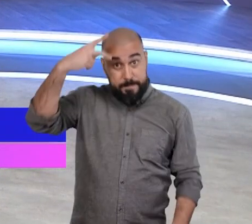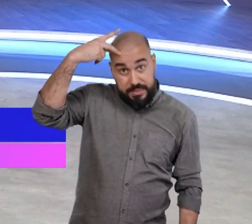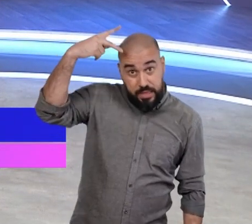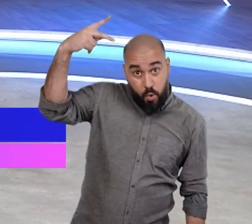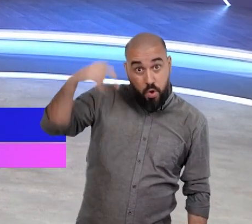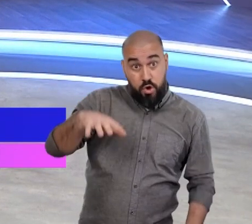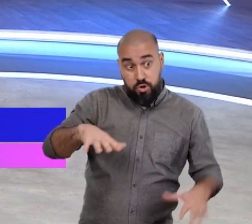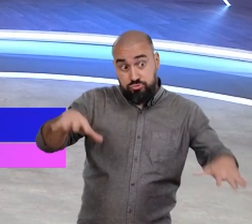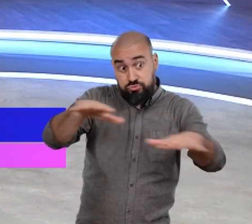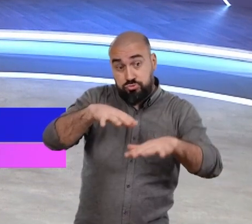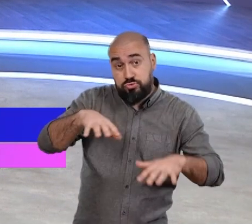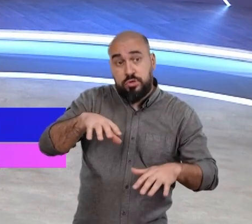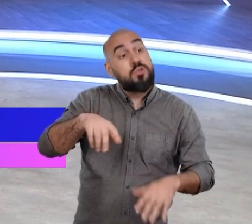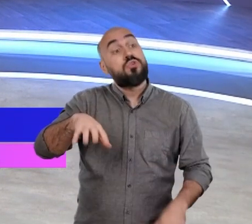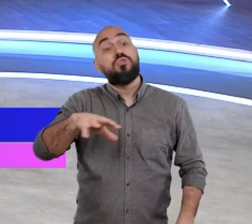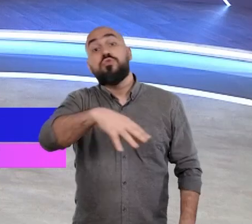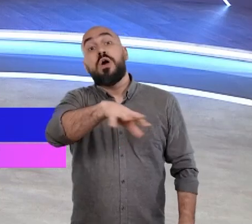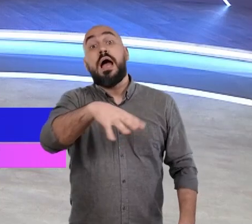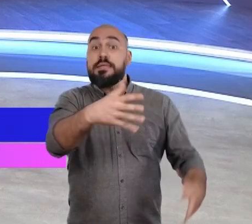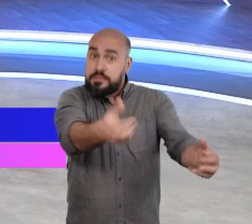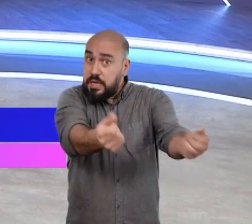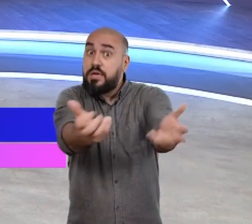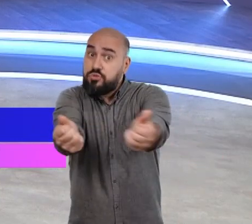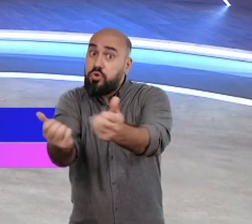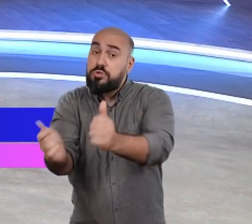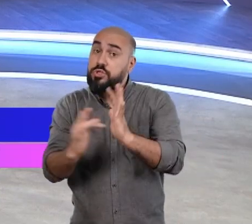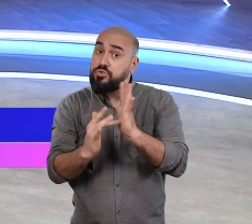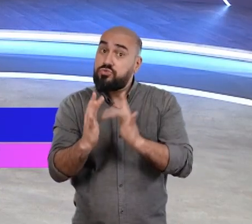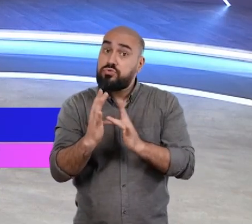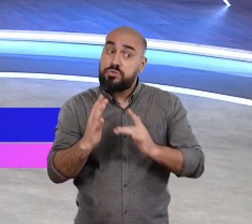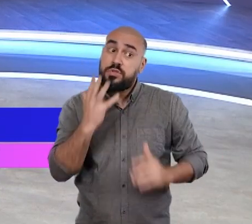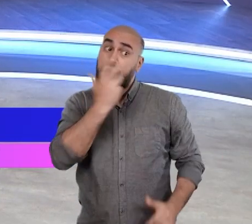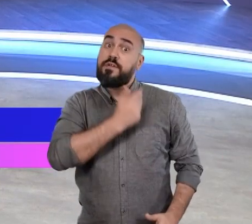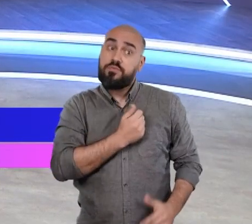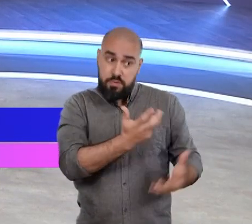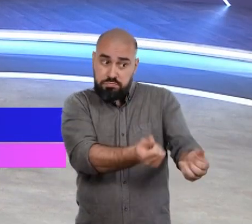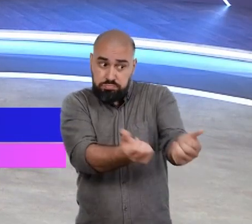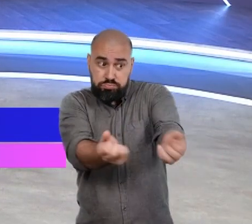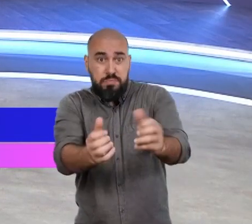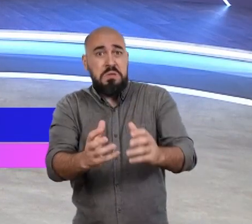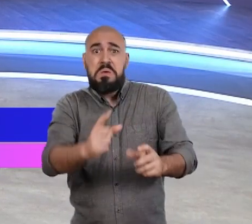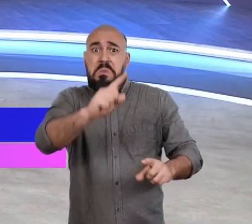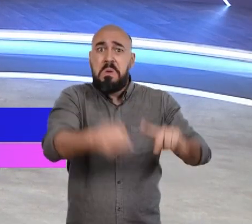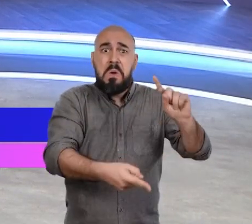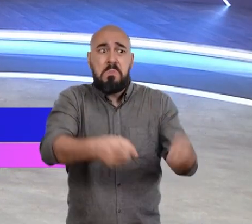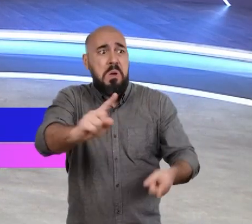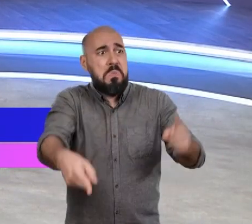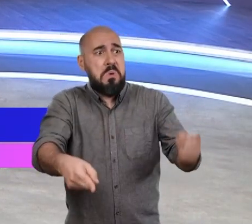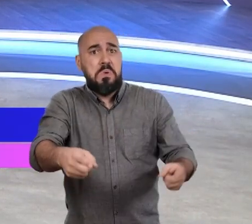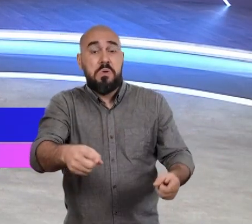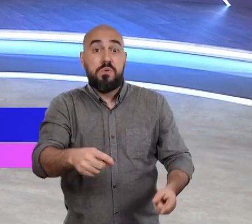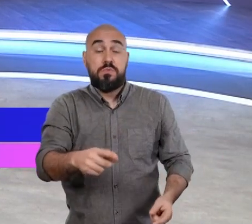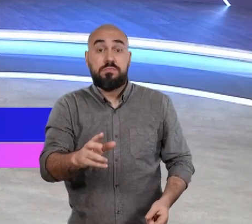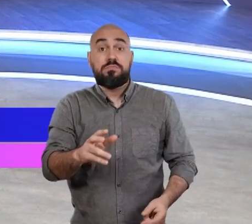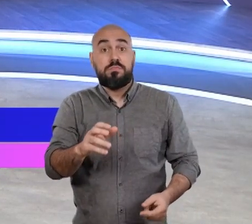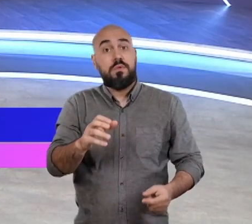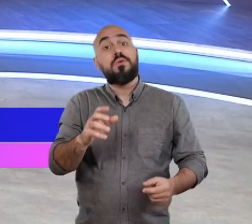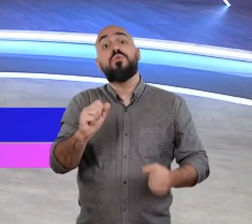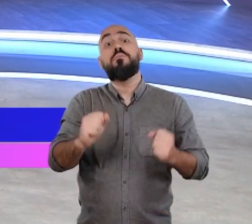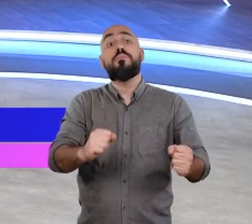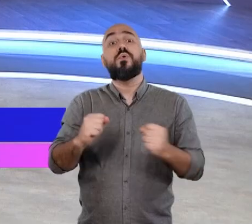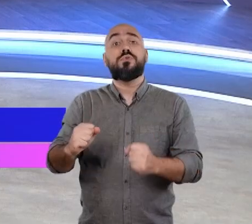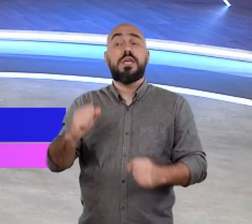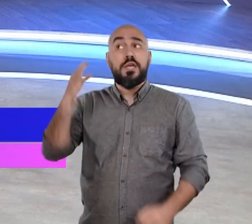aceitaram a mensagem de Jesus Cristo como Senhor e Salvador. Foi um sermão pregado debaixo do poder e